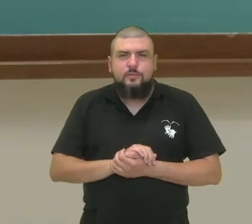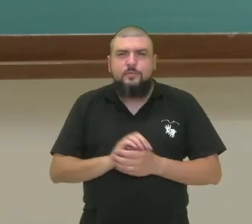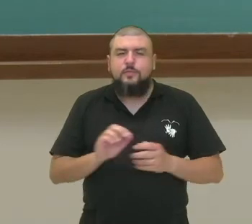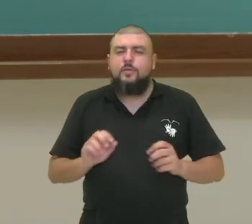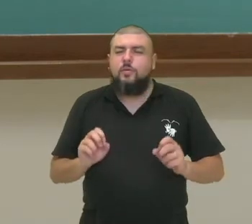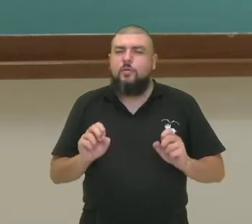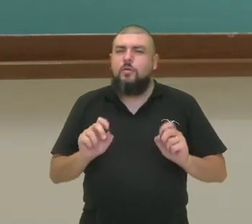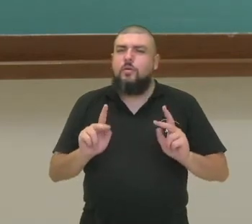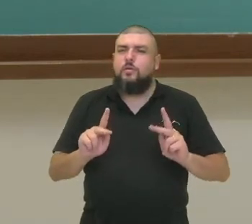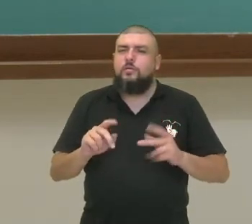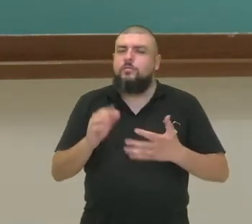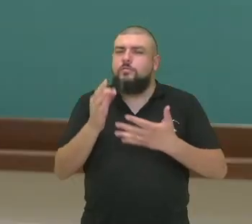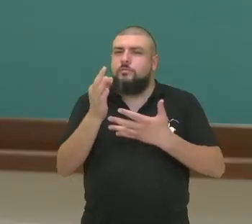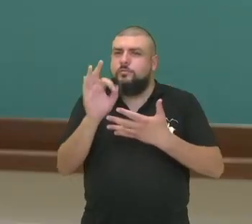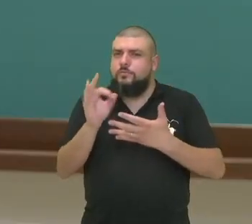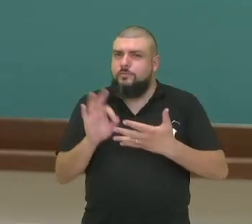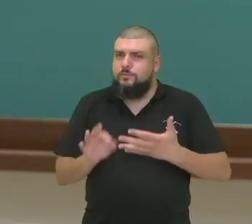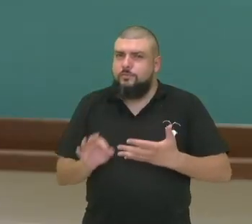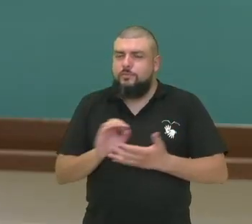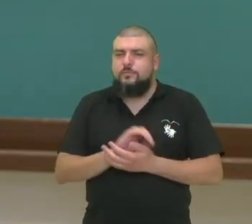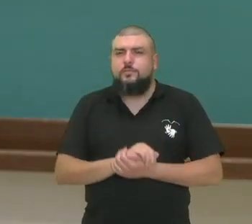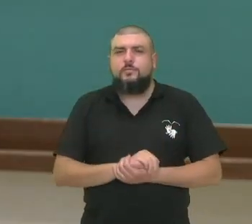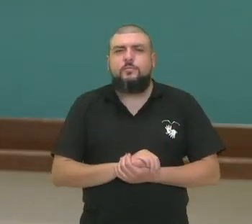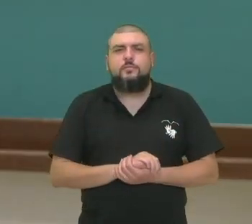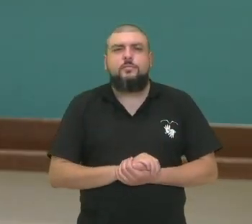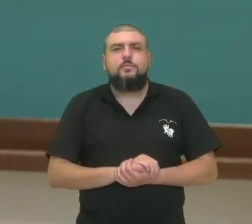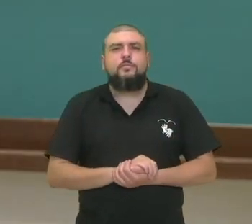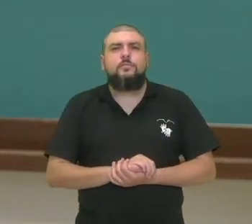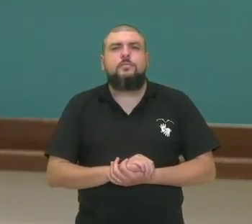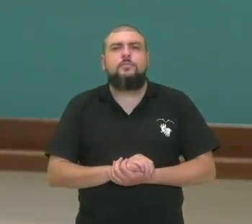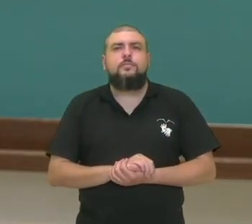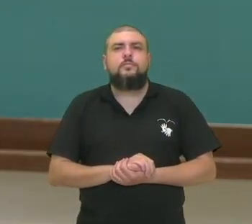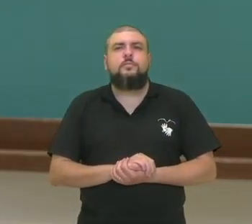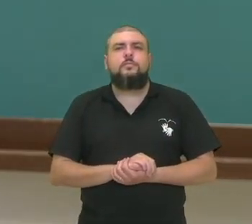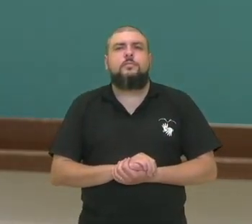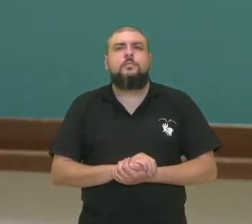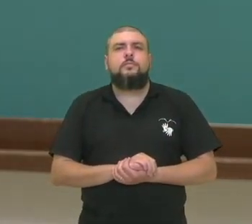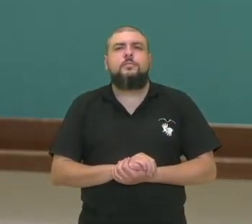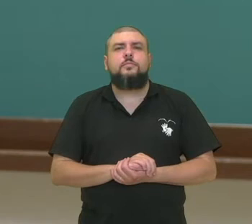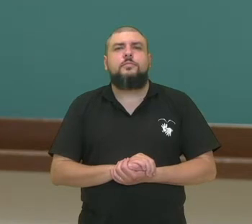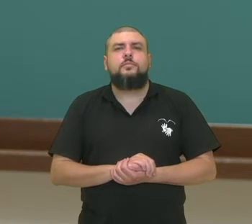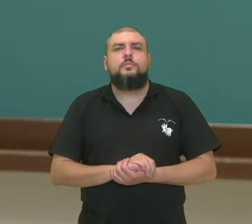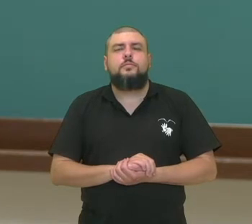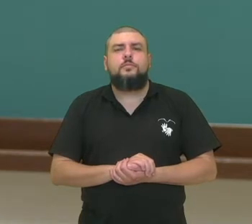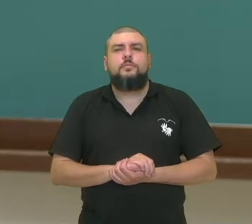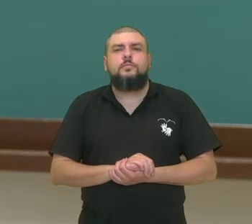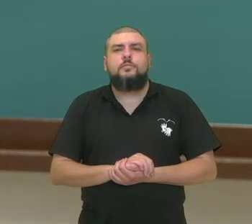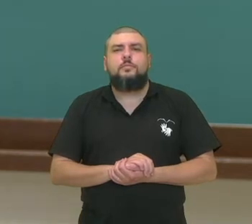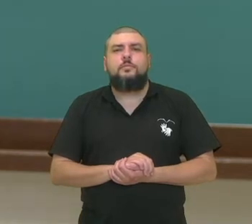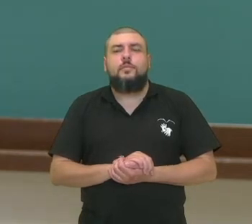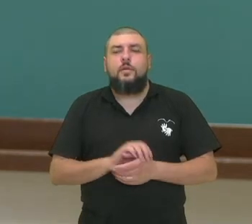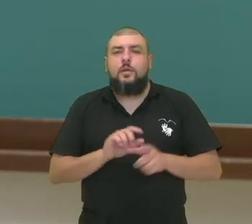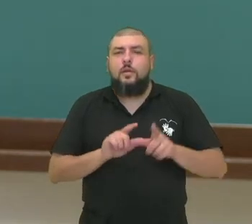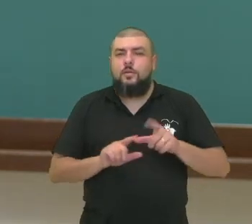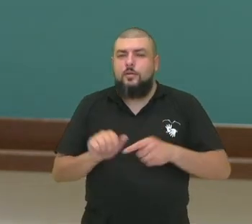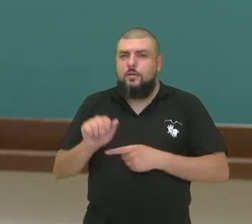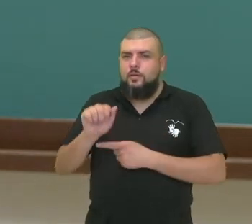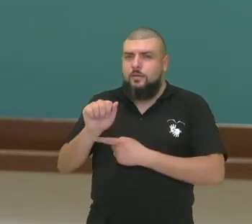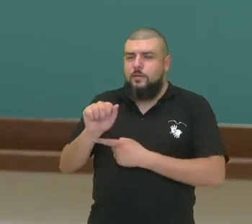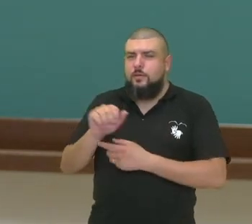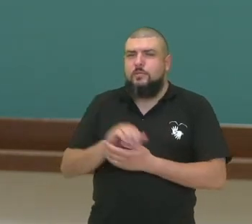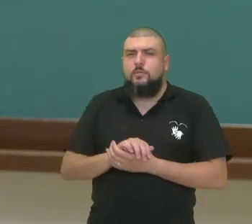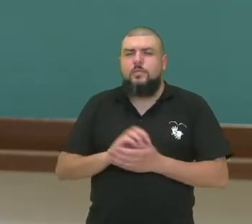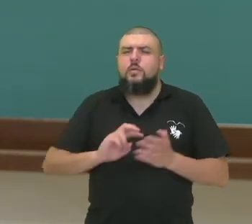para a nossa correção, tá? Começando com a questão A. Então, a questão A dizia: pesquise no dicionário o que